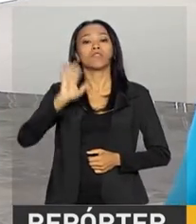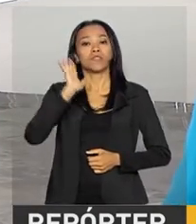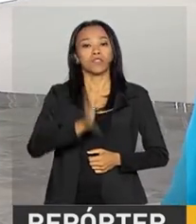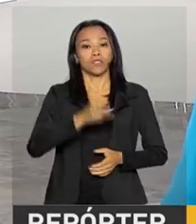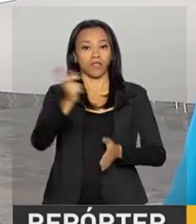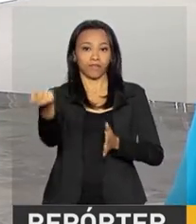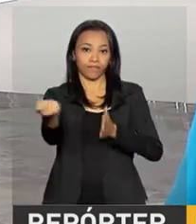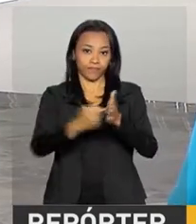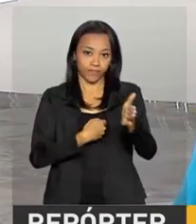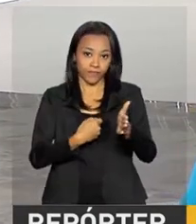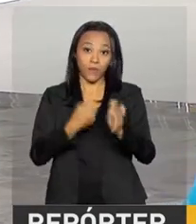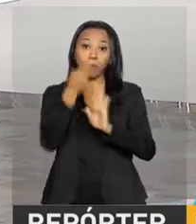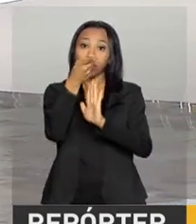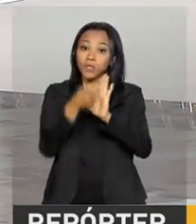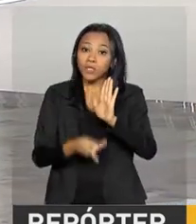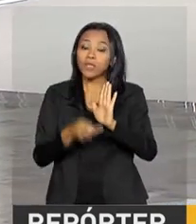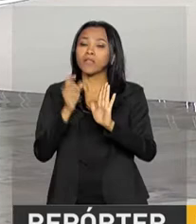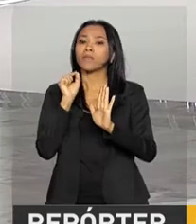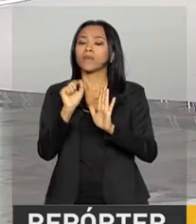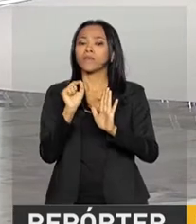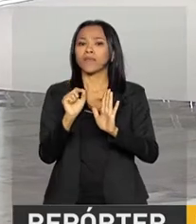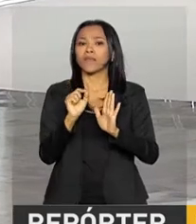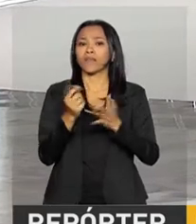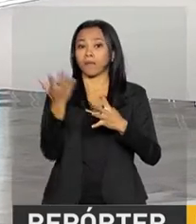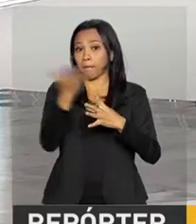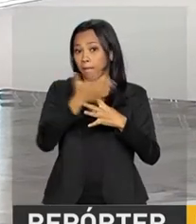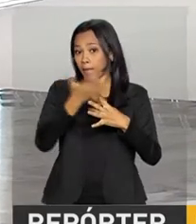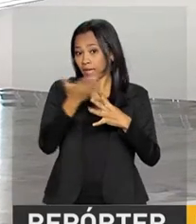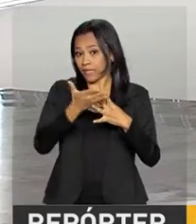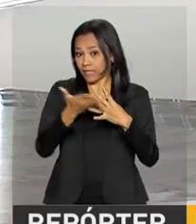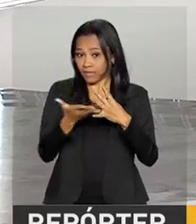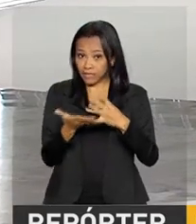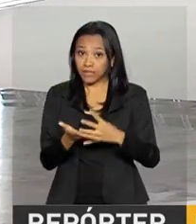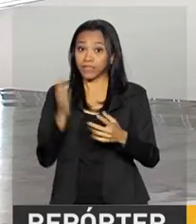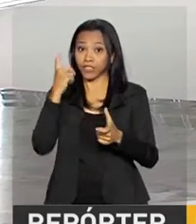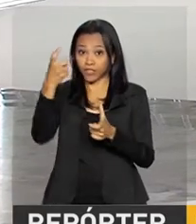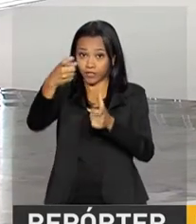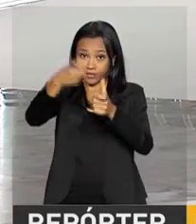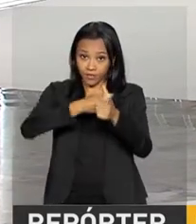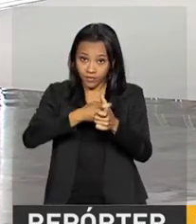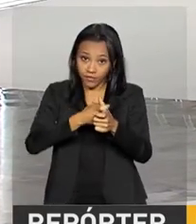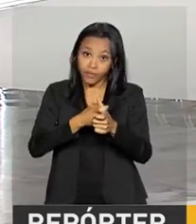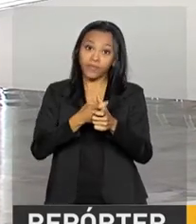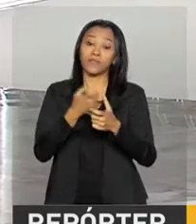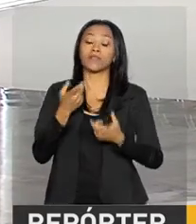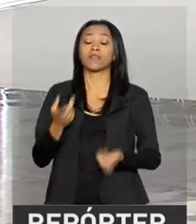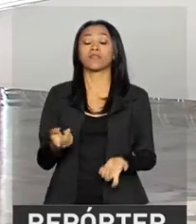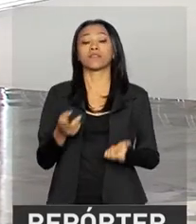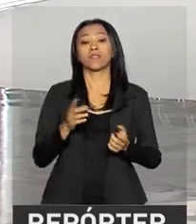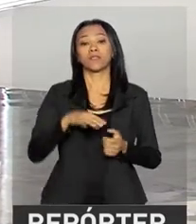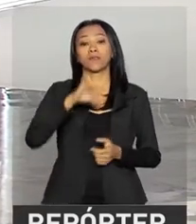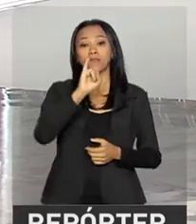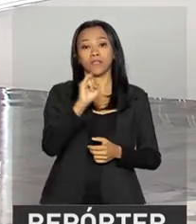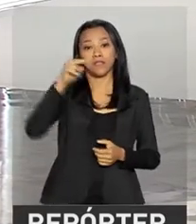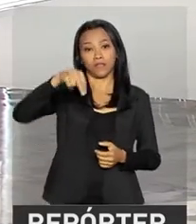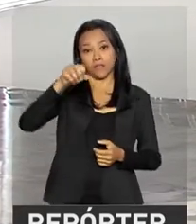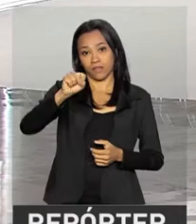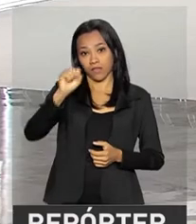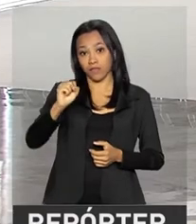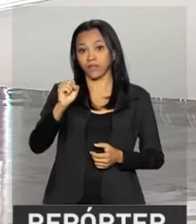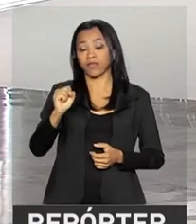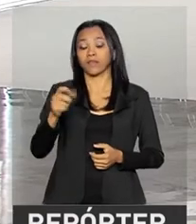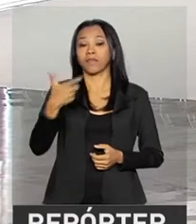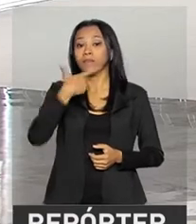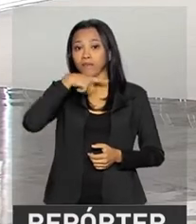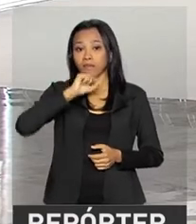que prevê o parcelamento das dívidas previdenciárias de produtores rurais com o fundo